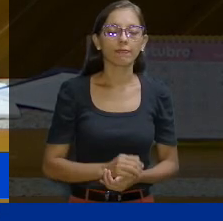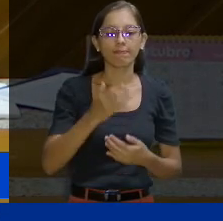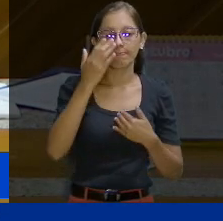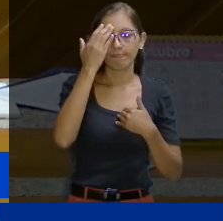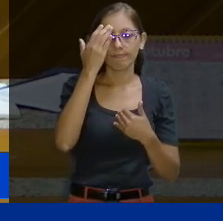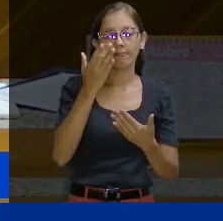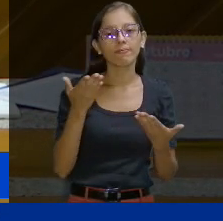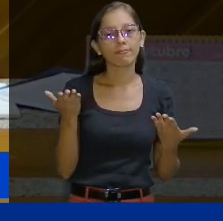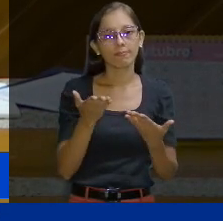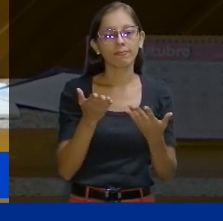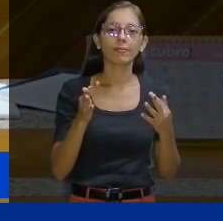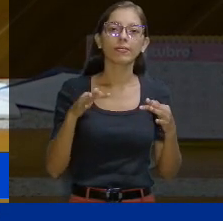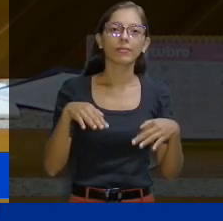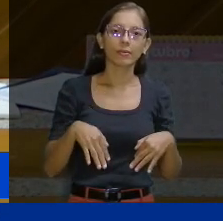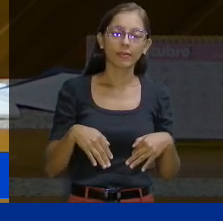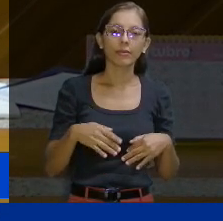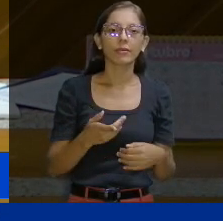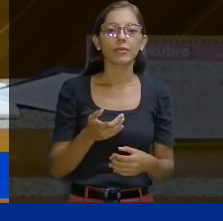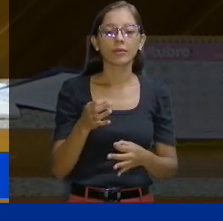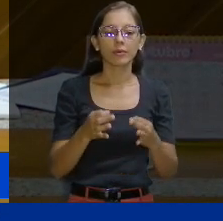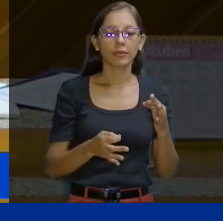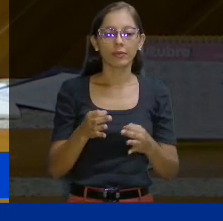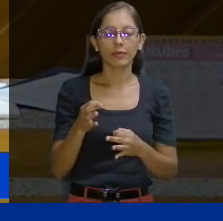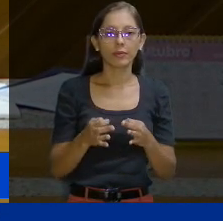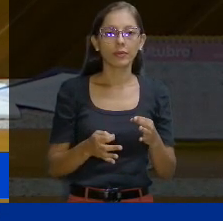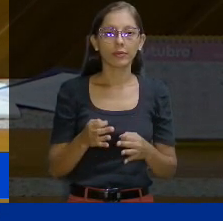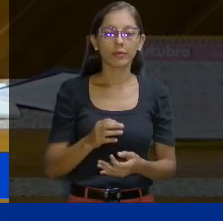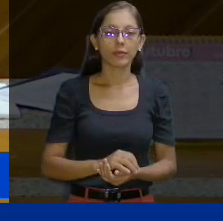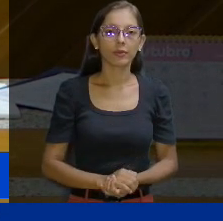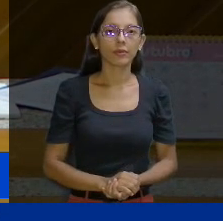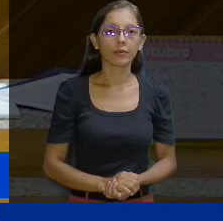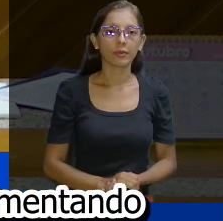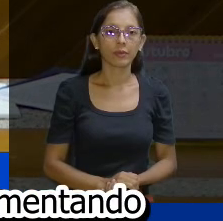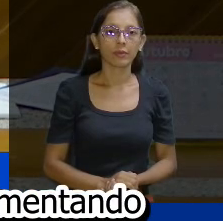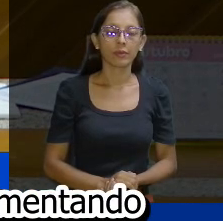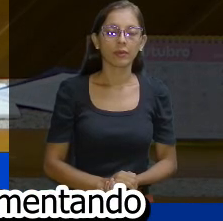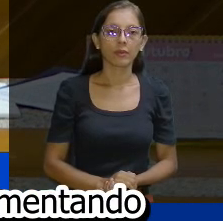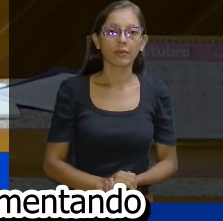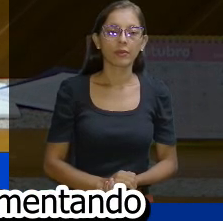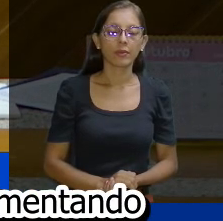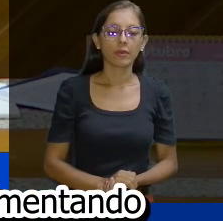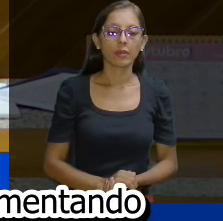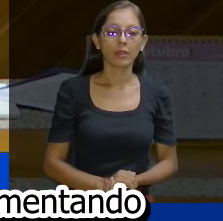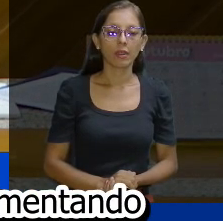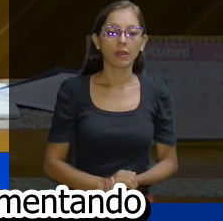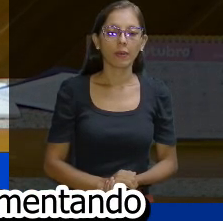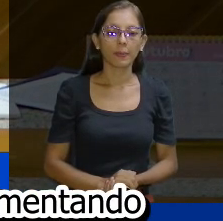outros processos, declaro encerrada a sessão judiciária e